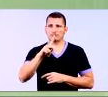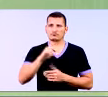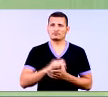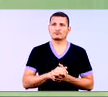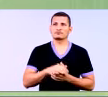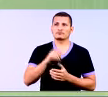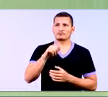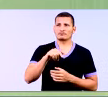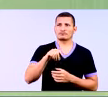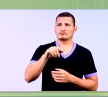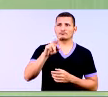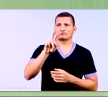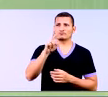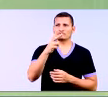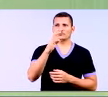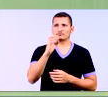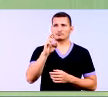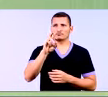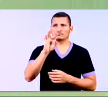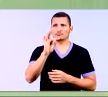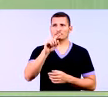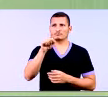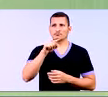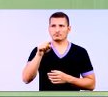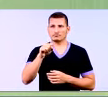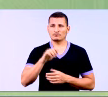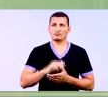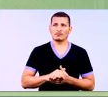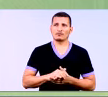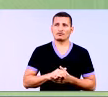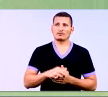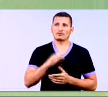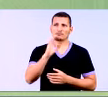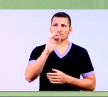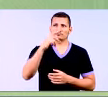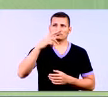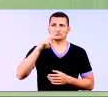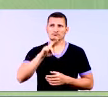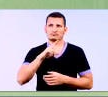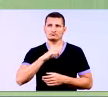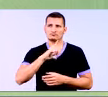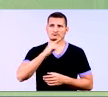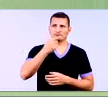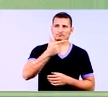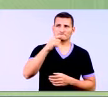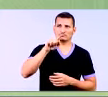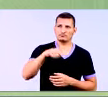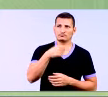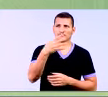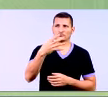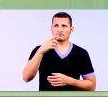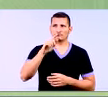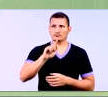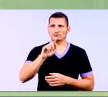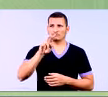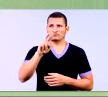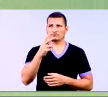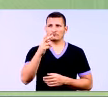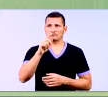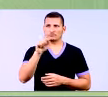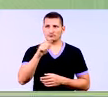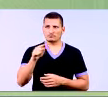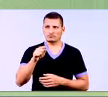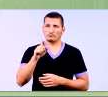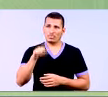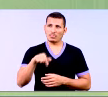Opa, Fábio, eu já vi lá, então meu processador tem 2.4 gigahertz. É isso